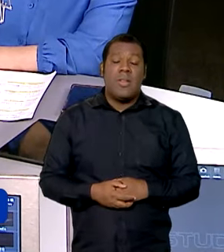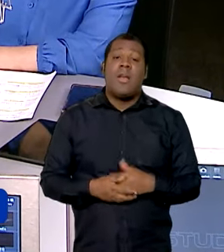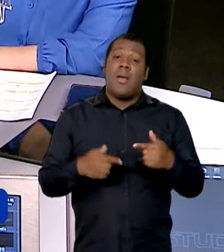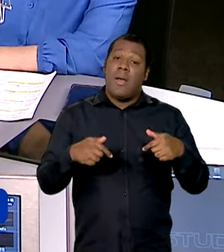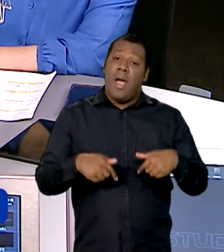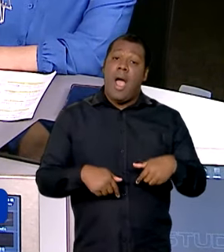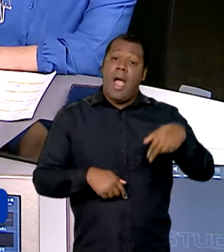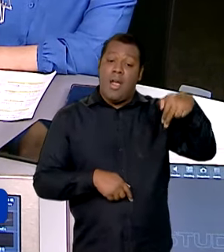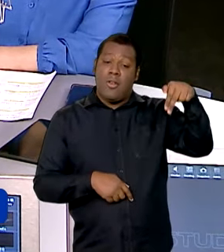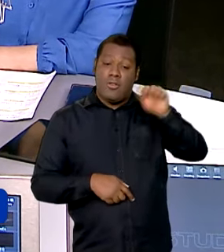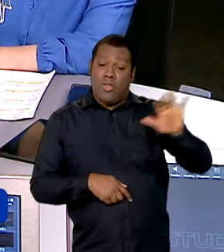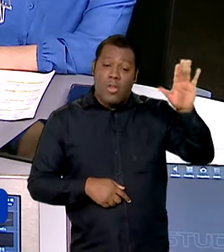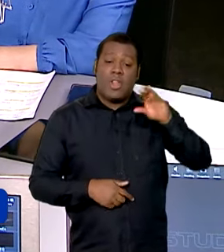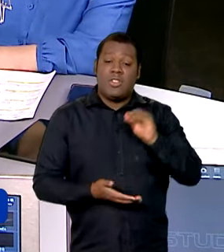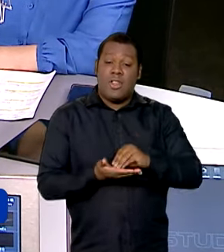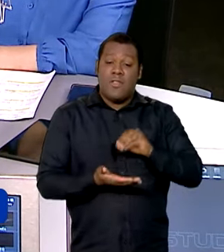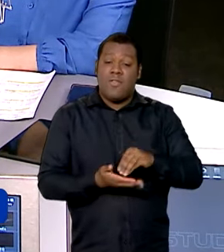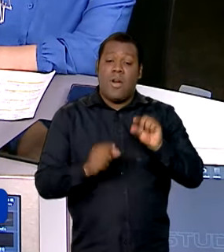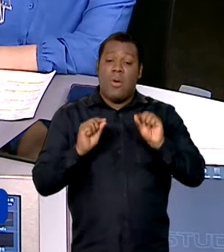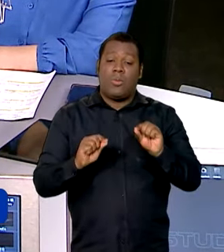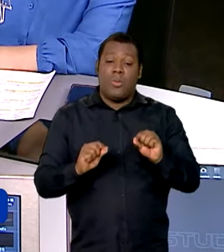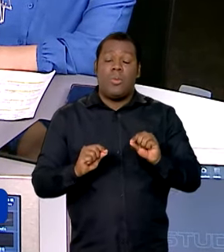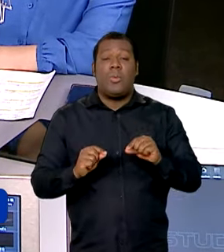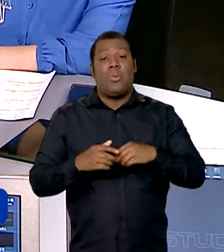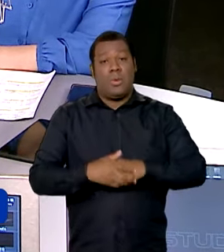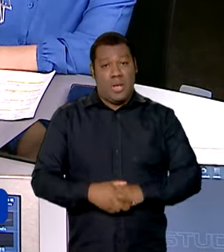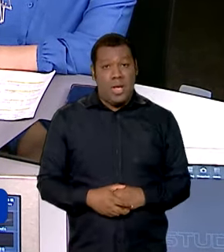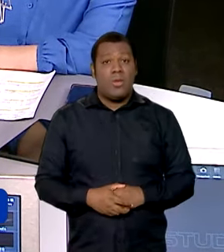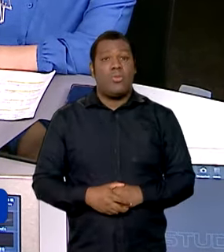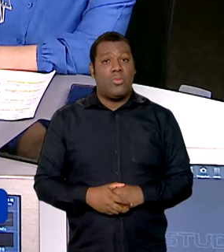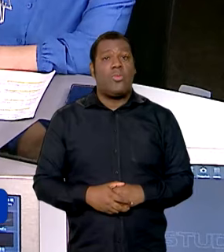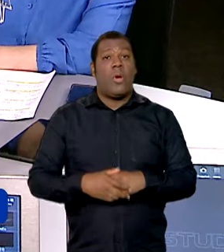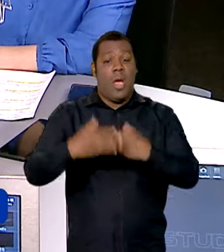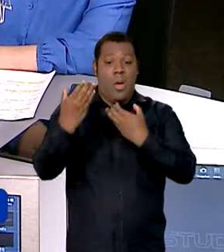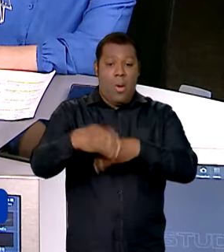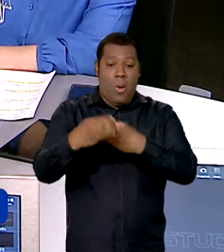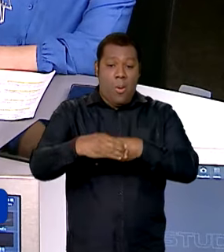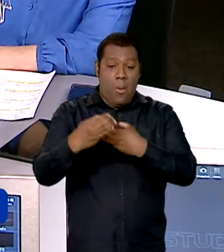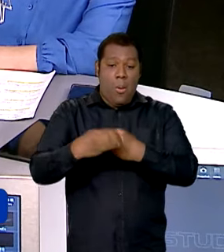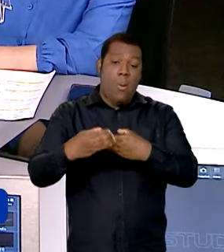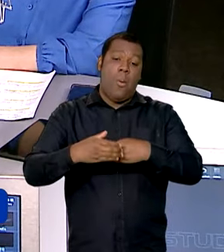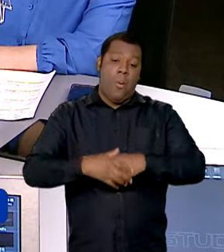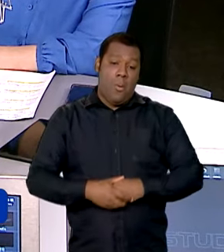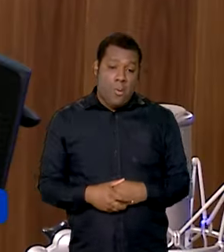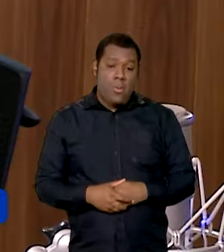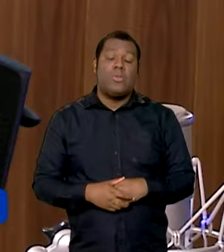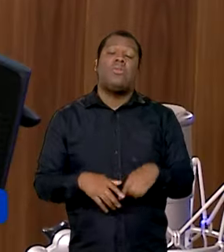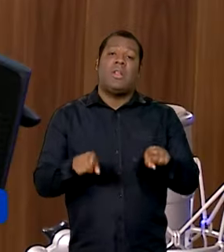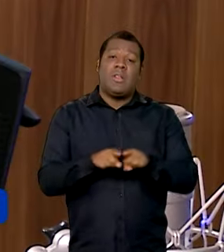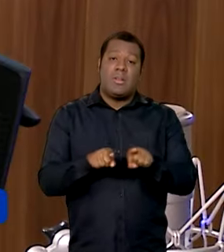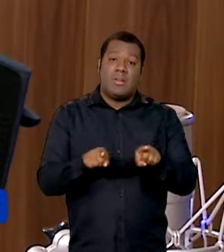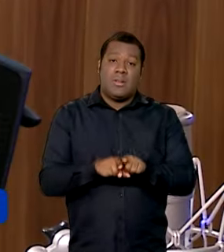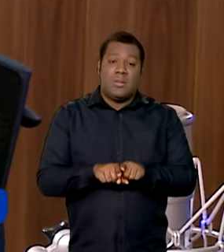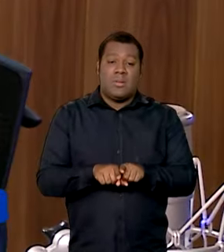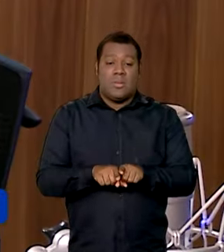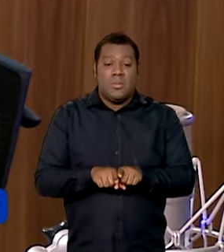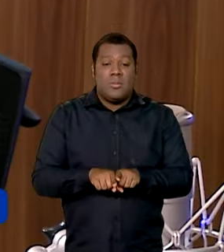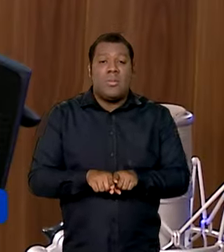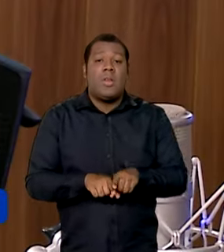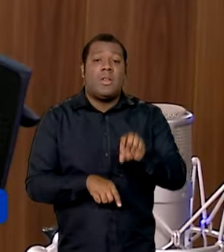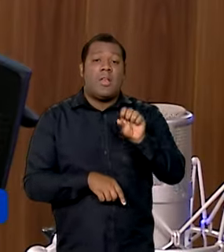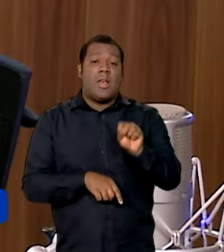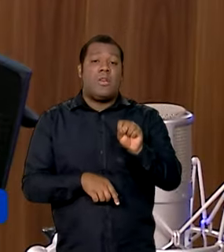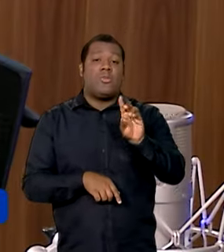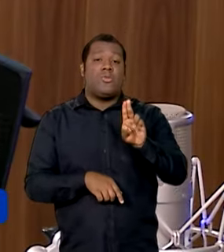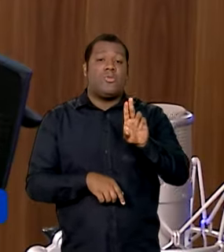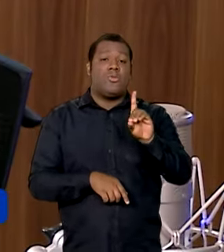muito tempo que não se repõe inteligência nessa Superintendência e a Suene tem sofrido isso também certo e o presidente